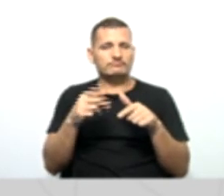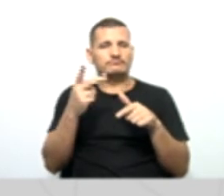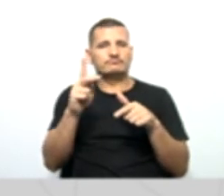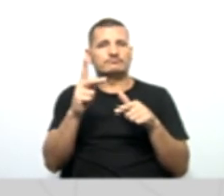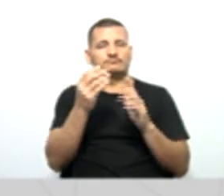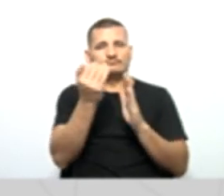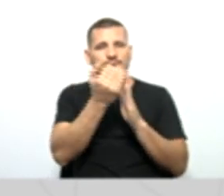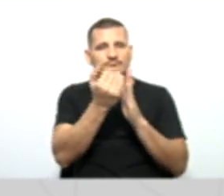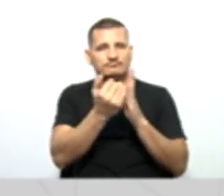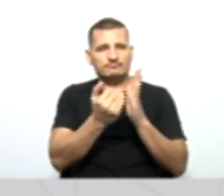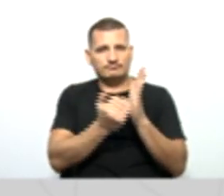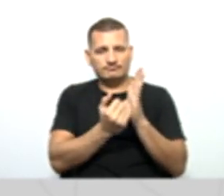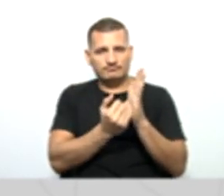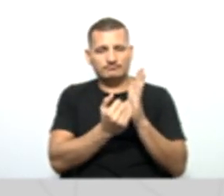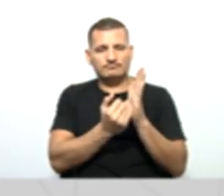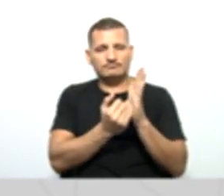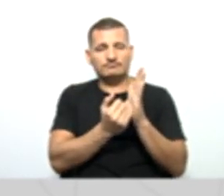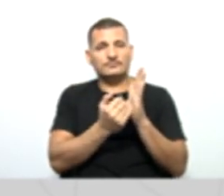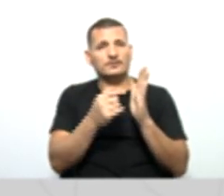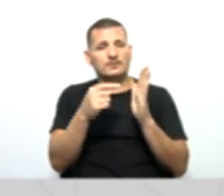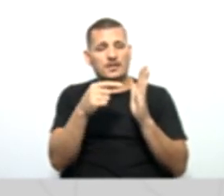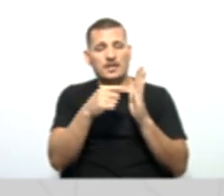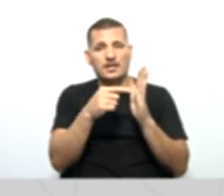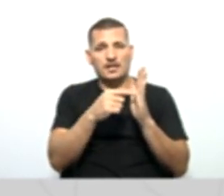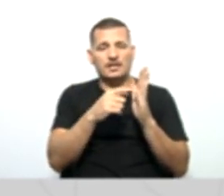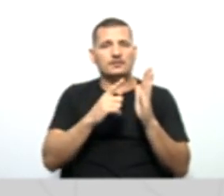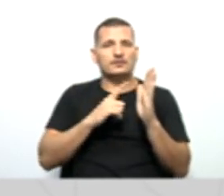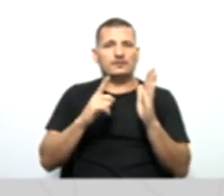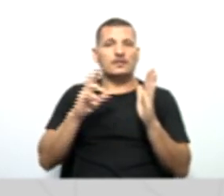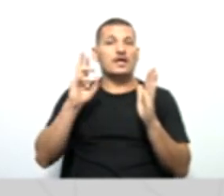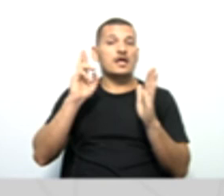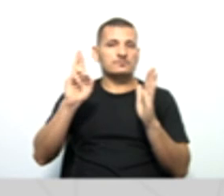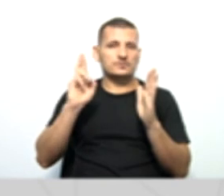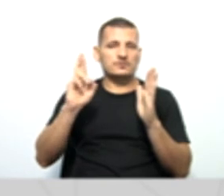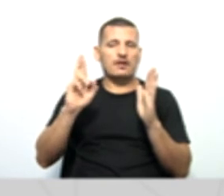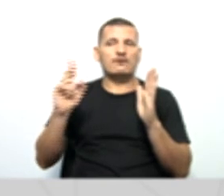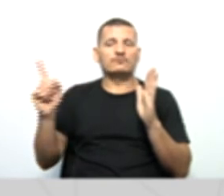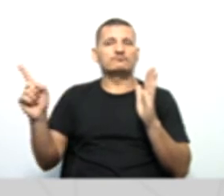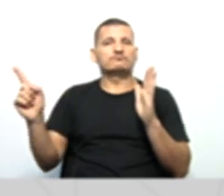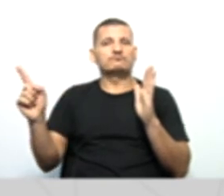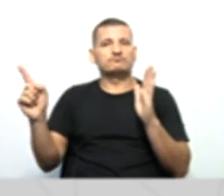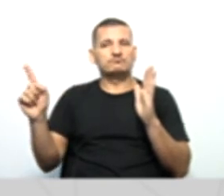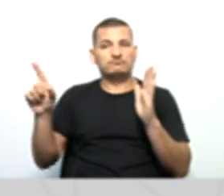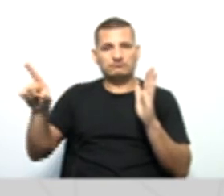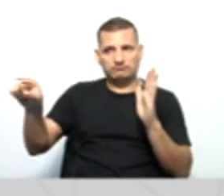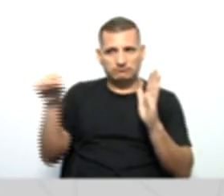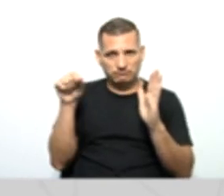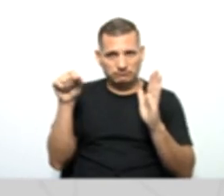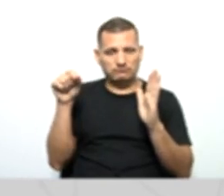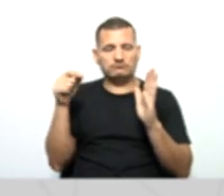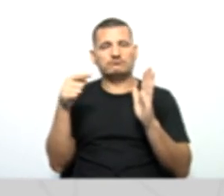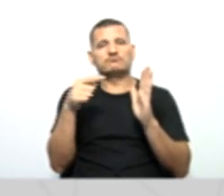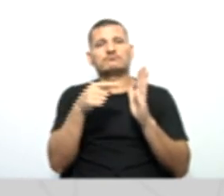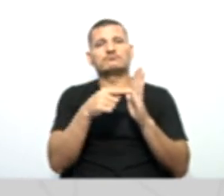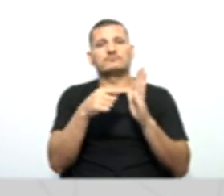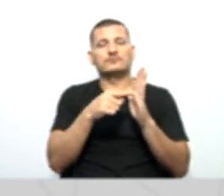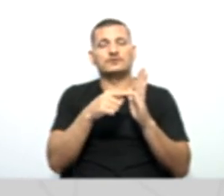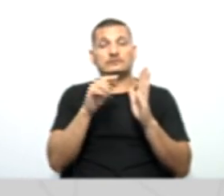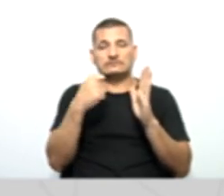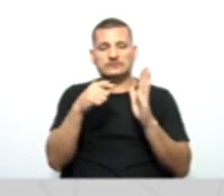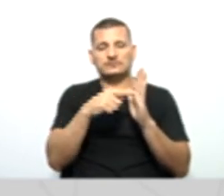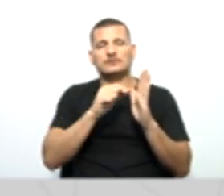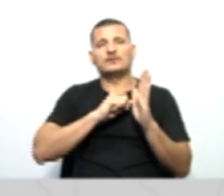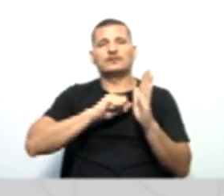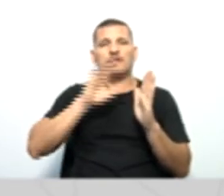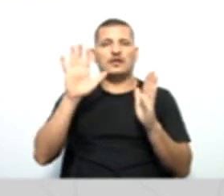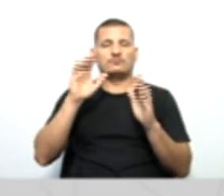escopo. Essa atividade, além de ter um responsável identificado, ela tem que ser clara e objetiva.